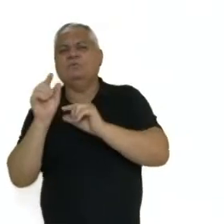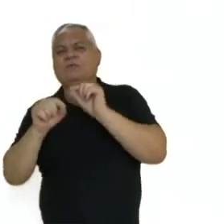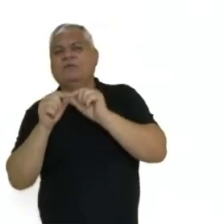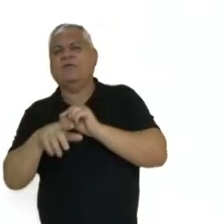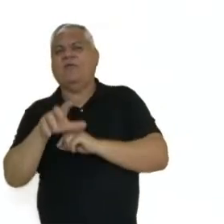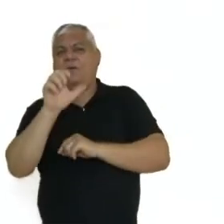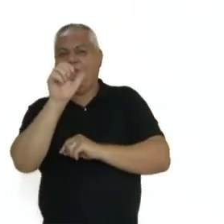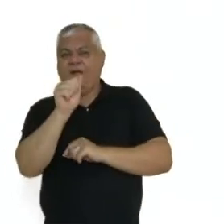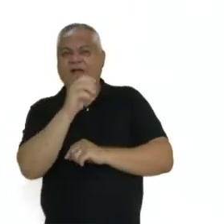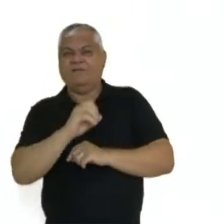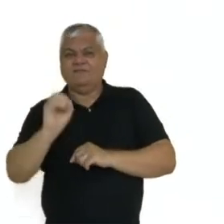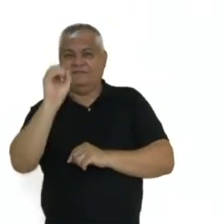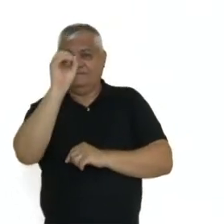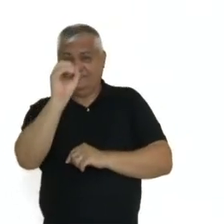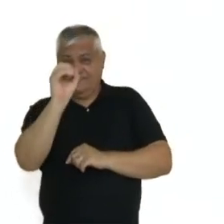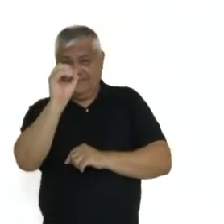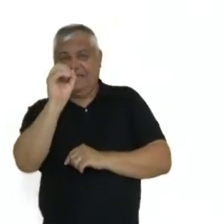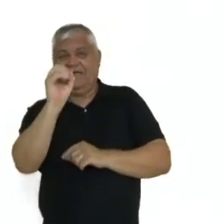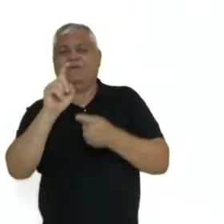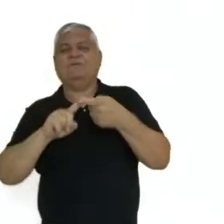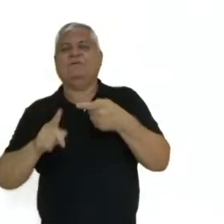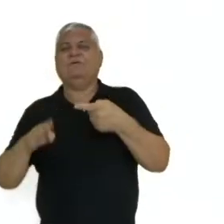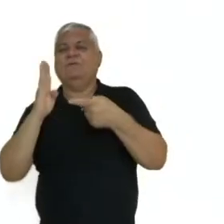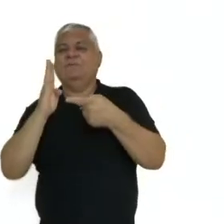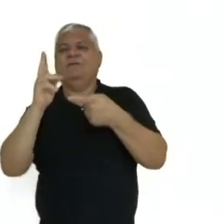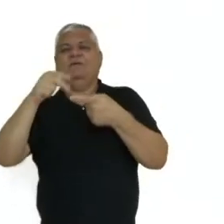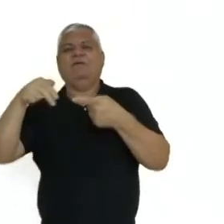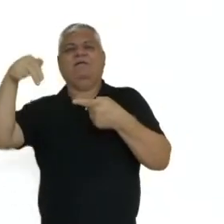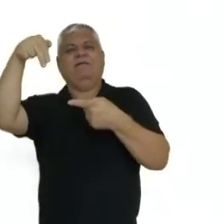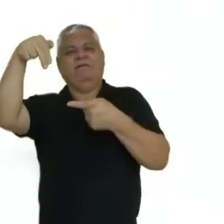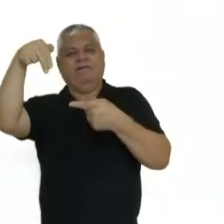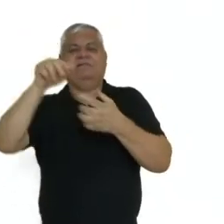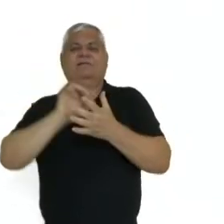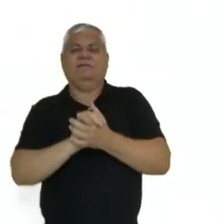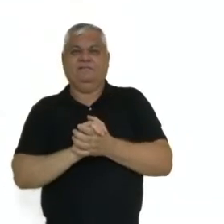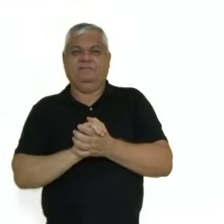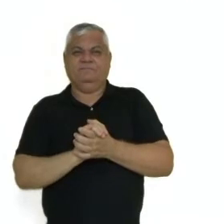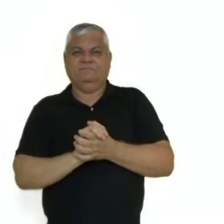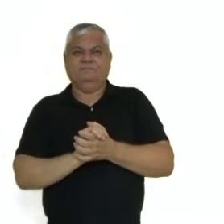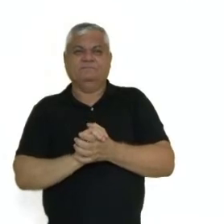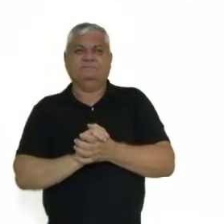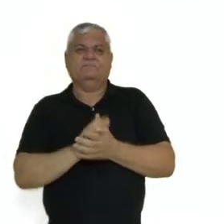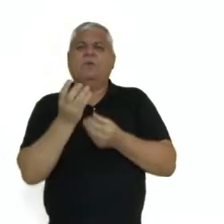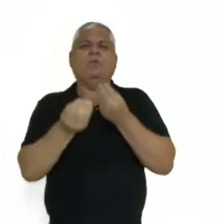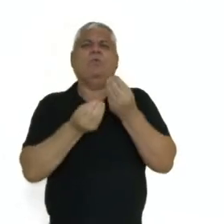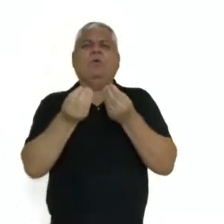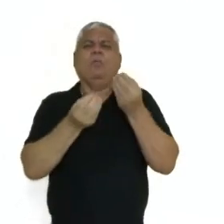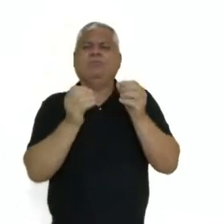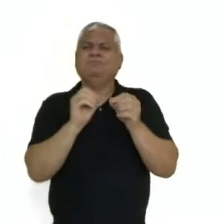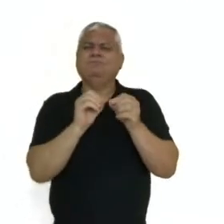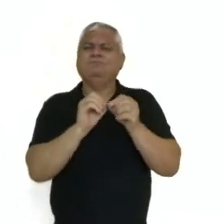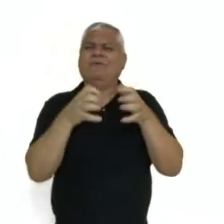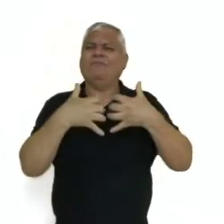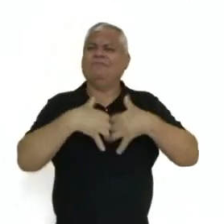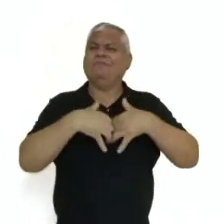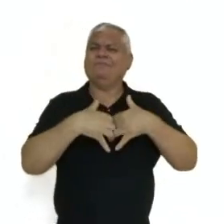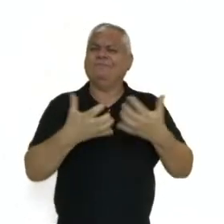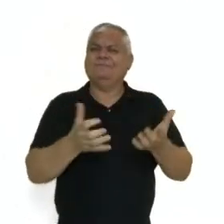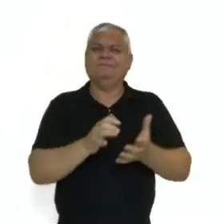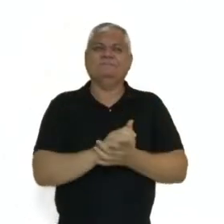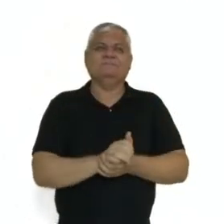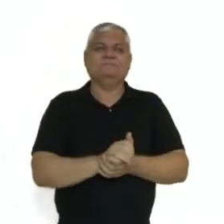o meu anel primeiro primeiro termo está elevado a zero e o meu bebê está elevado aí como que isso funciona na prática